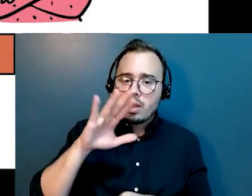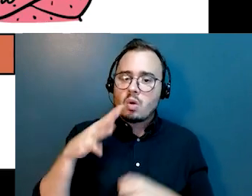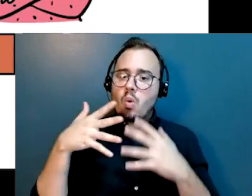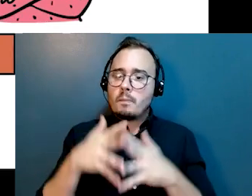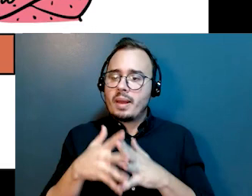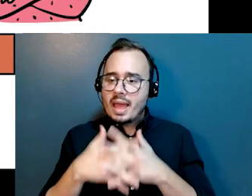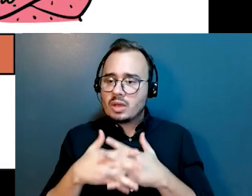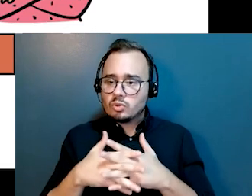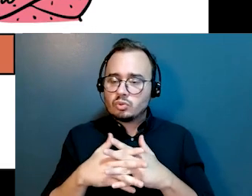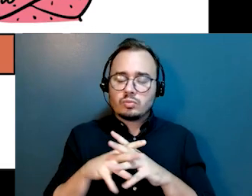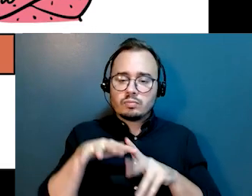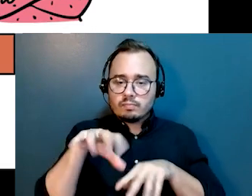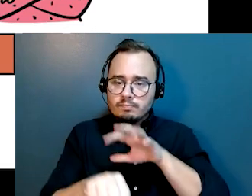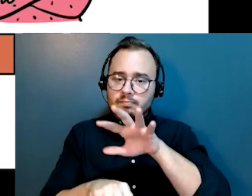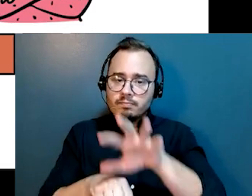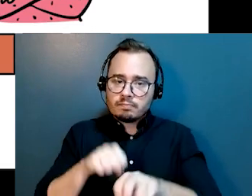ciclo virtuoso.